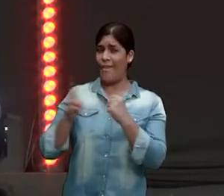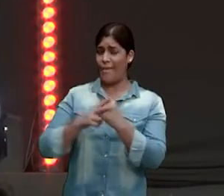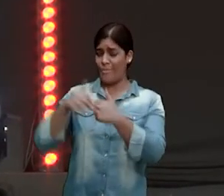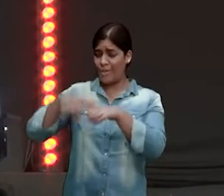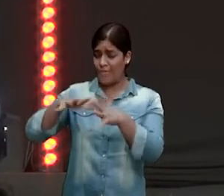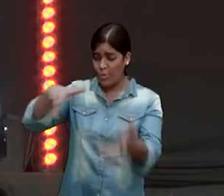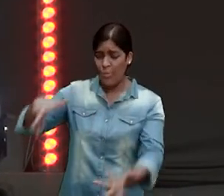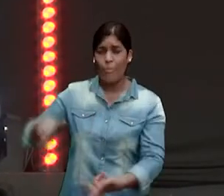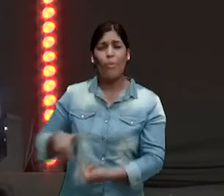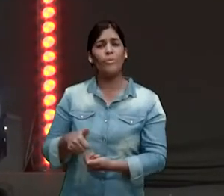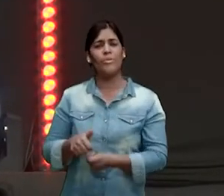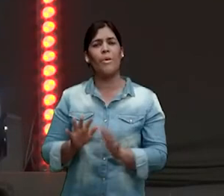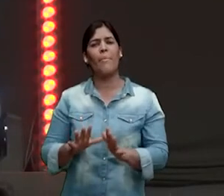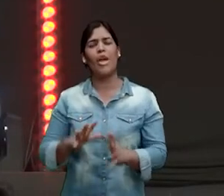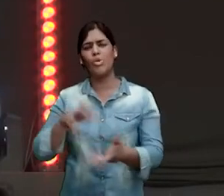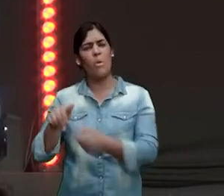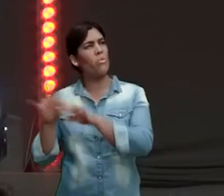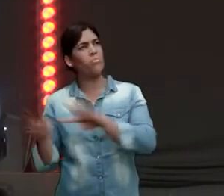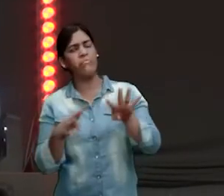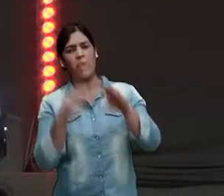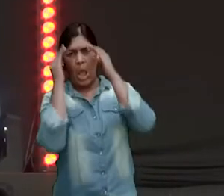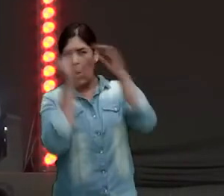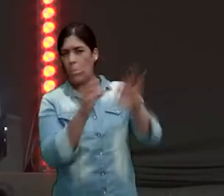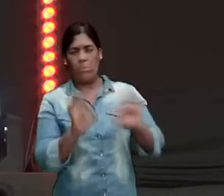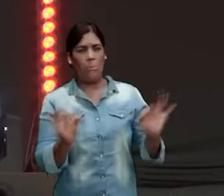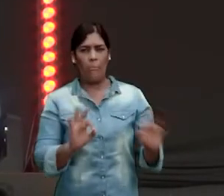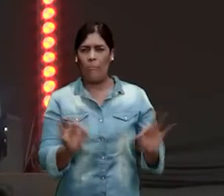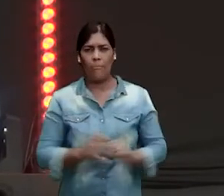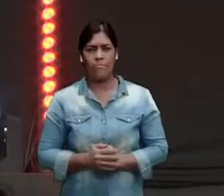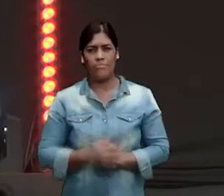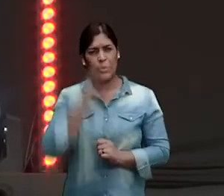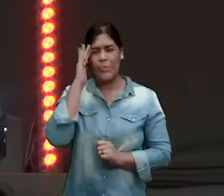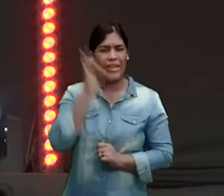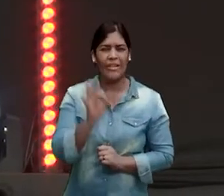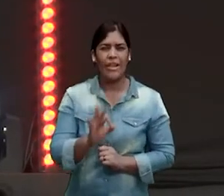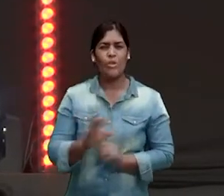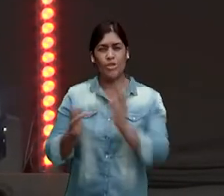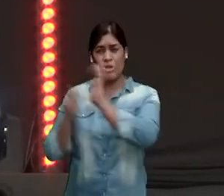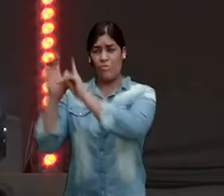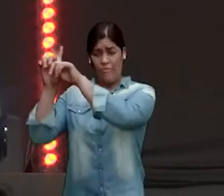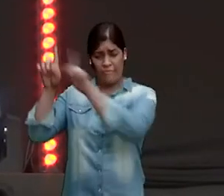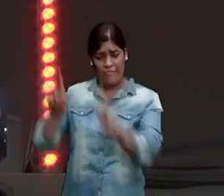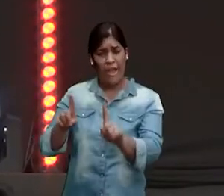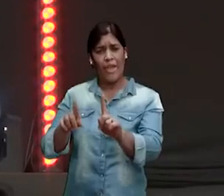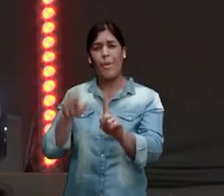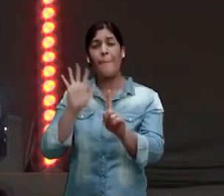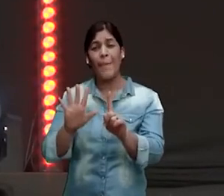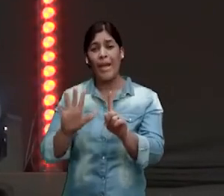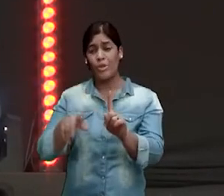feito por intermédio dele mas o mundo não reconheceu veio para o que era seu mas os seus não